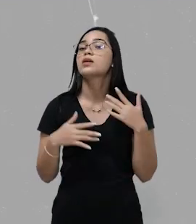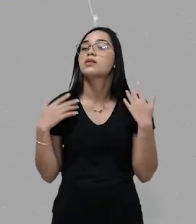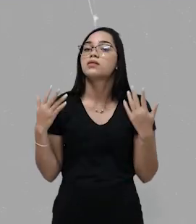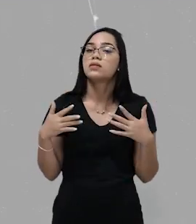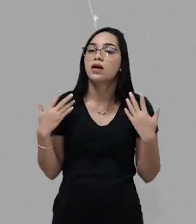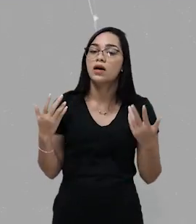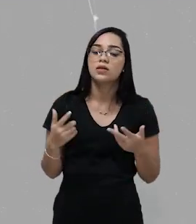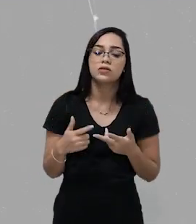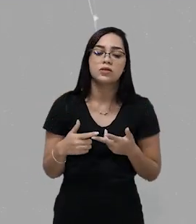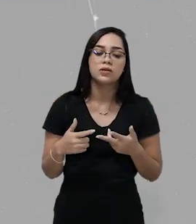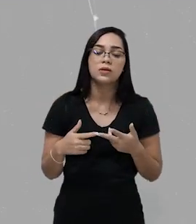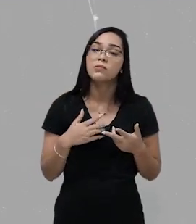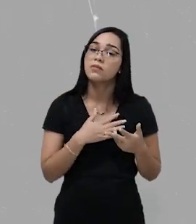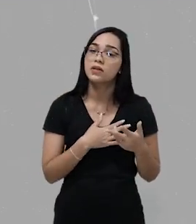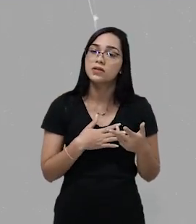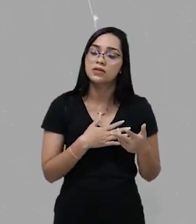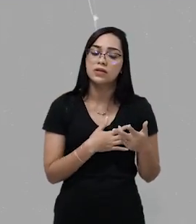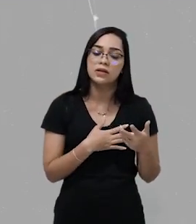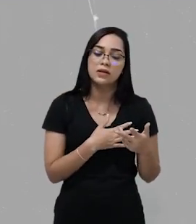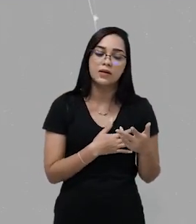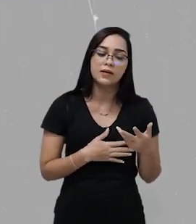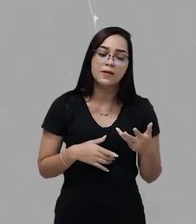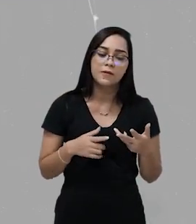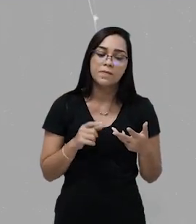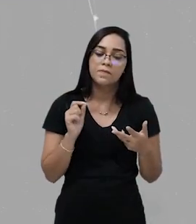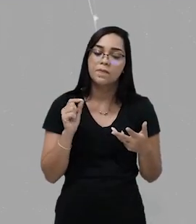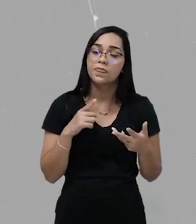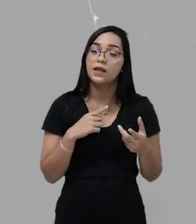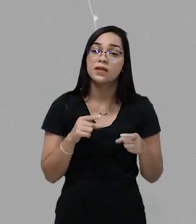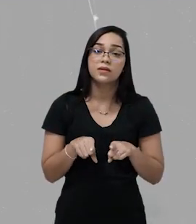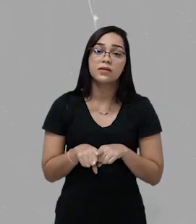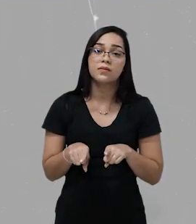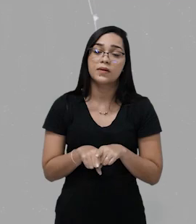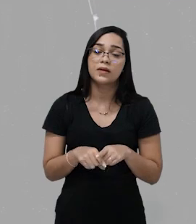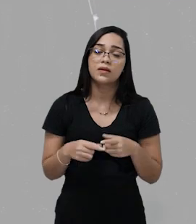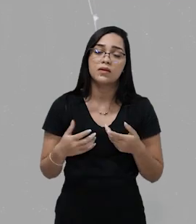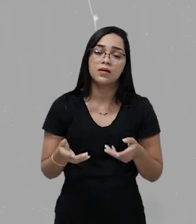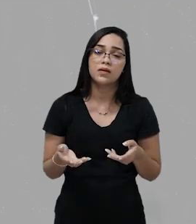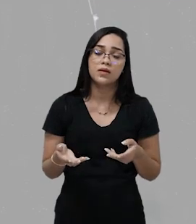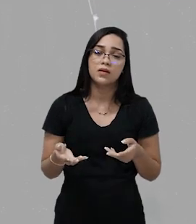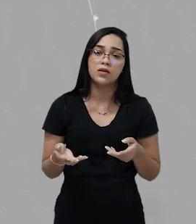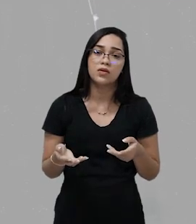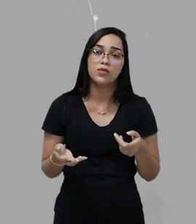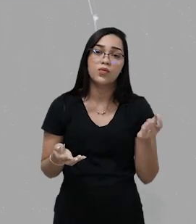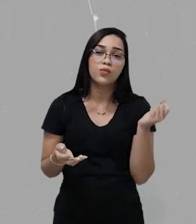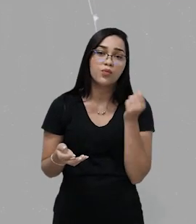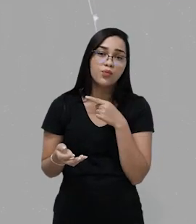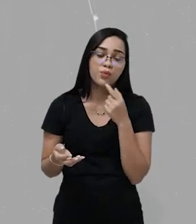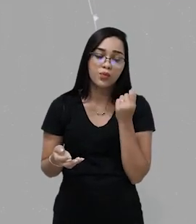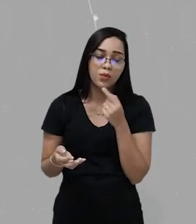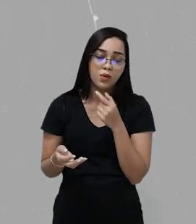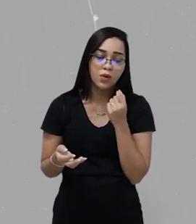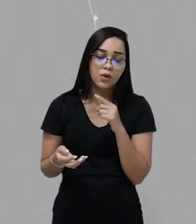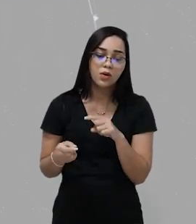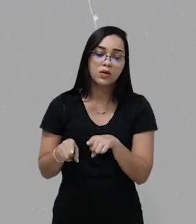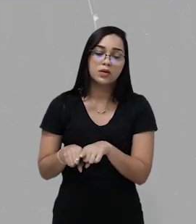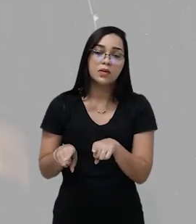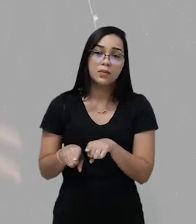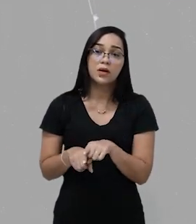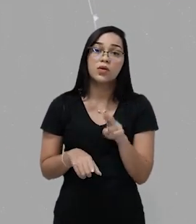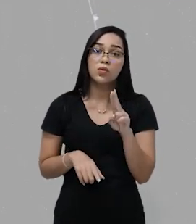entretenimento, prazer. O que nós temos também? Humor, né? E